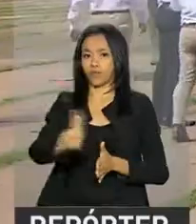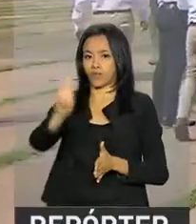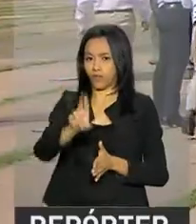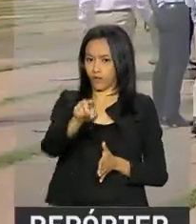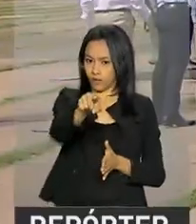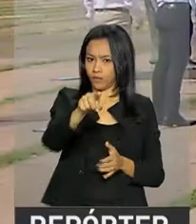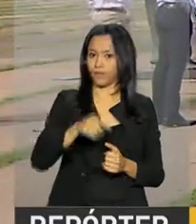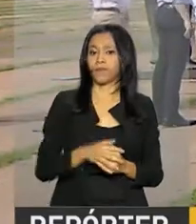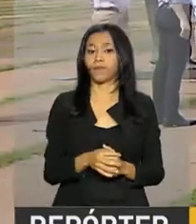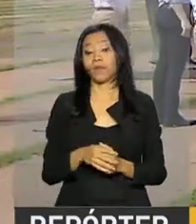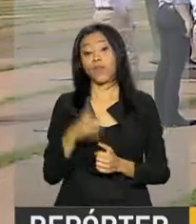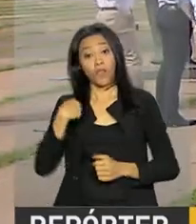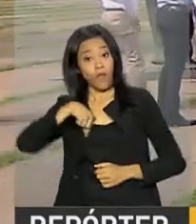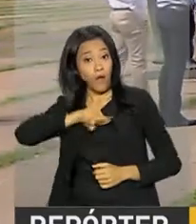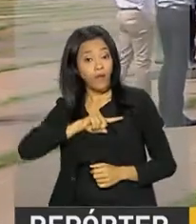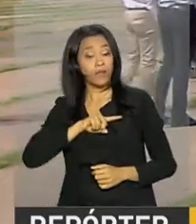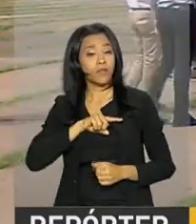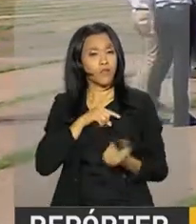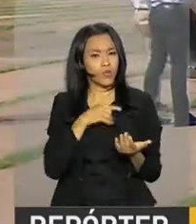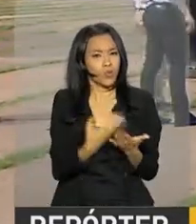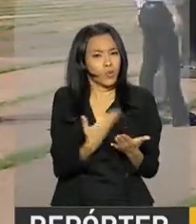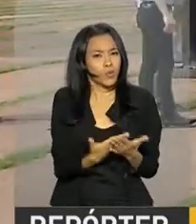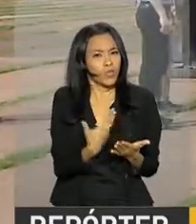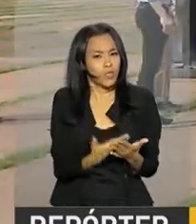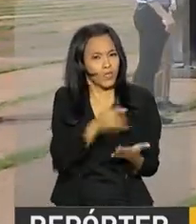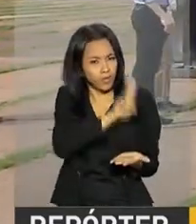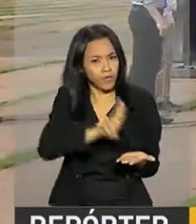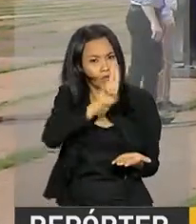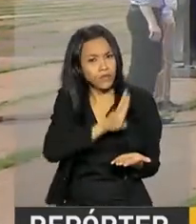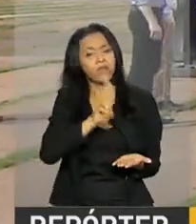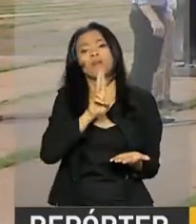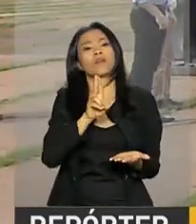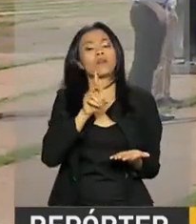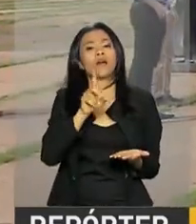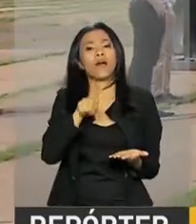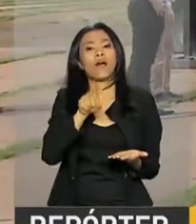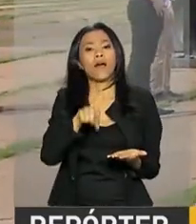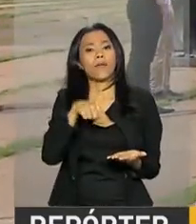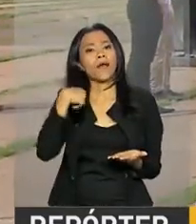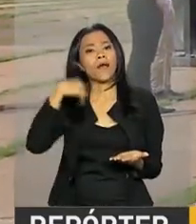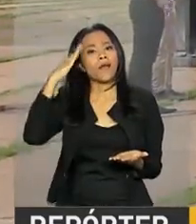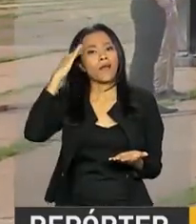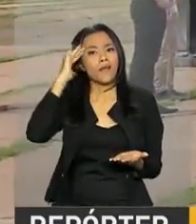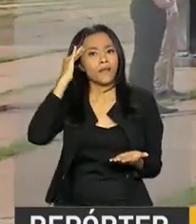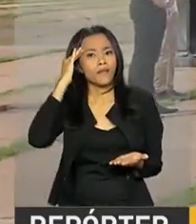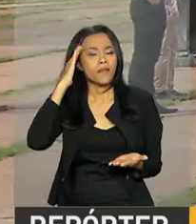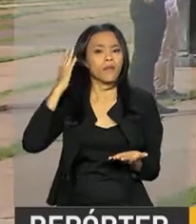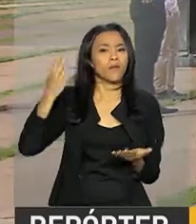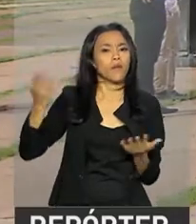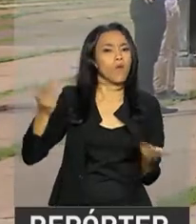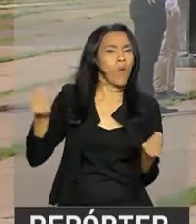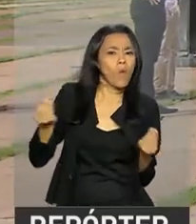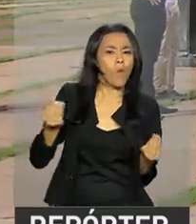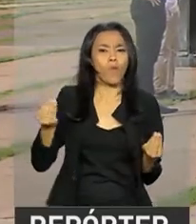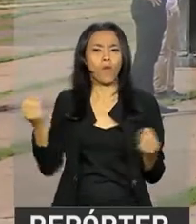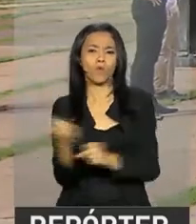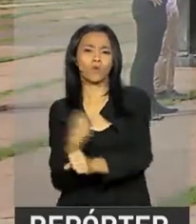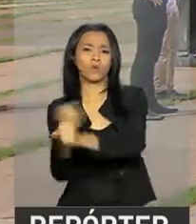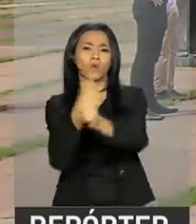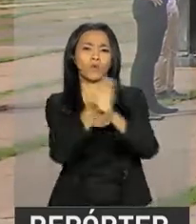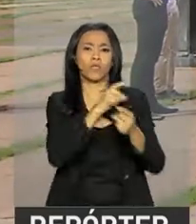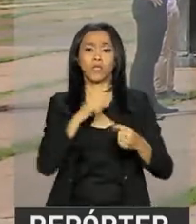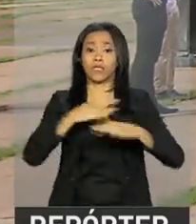a gente está na plantio a faculdade a gente está viajando muito no país para entender quais são as relações das cidades e como elas são construídas